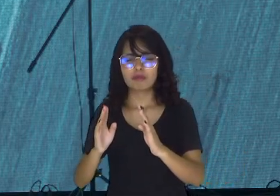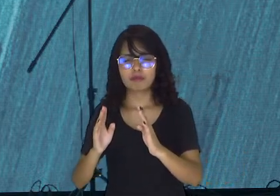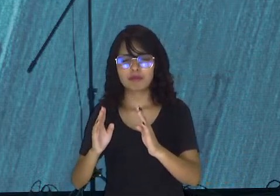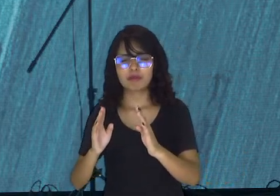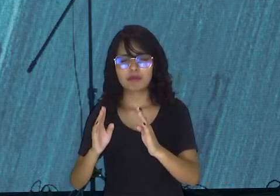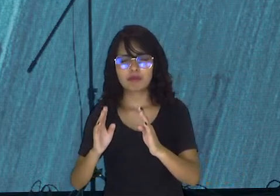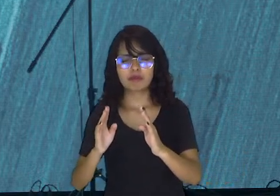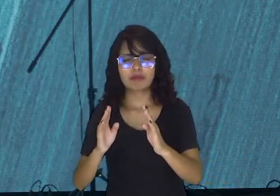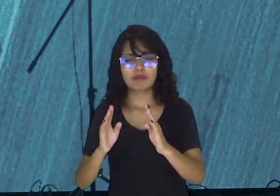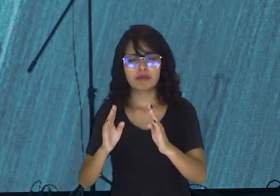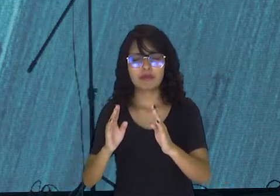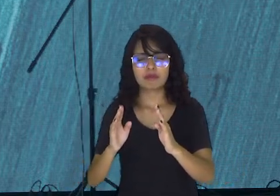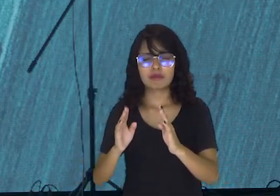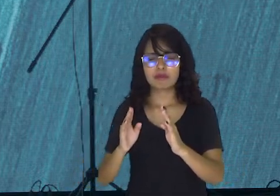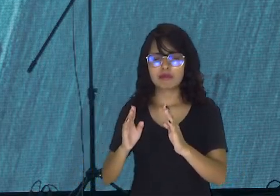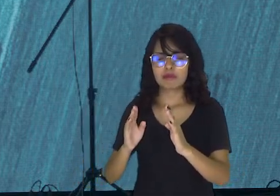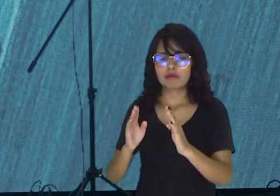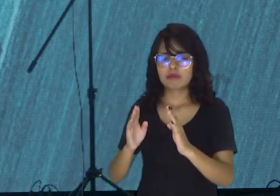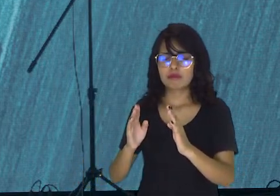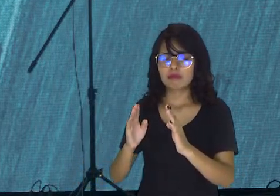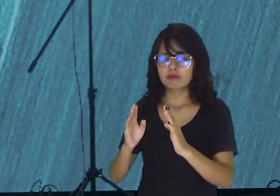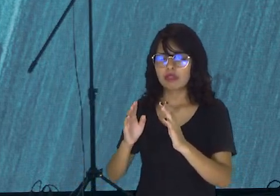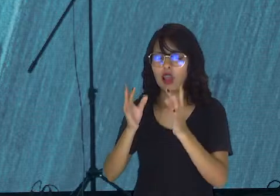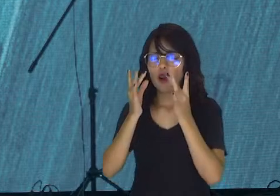focadamente. Foco.